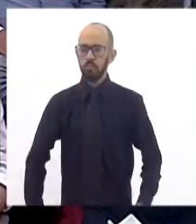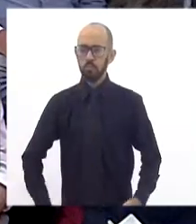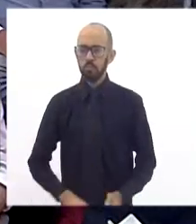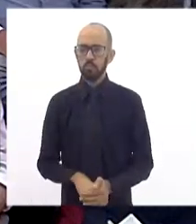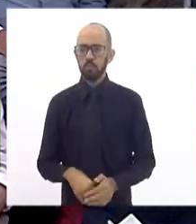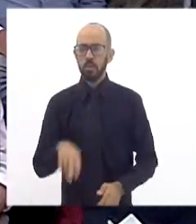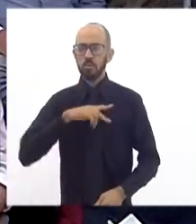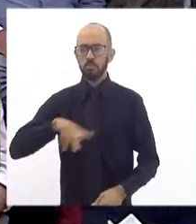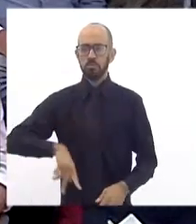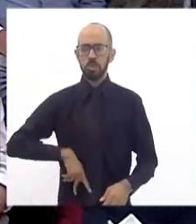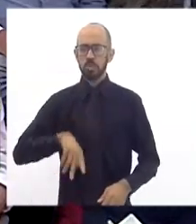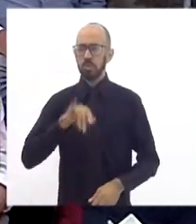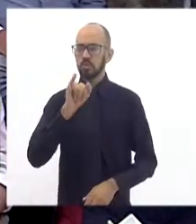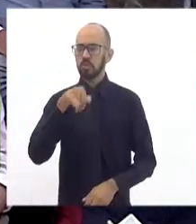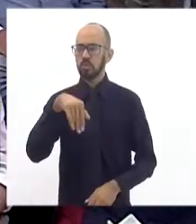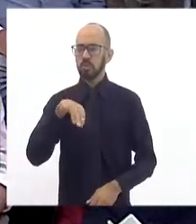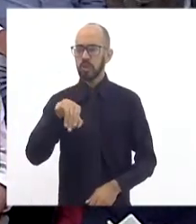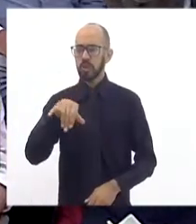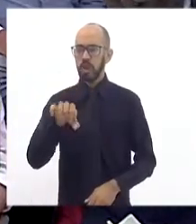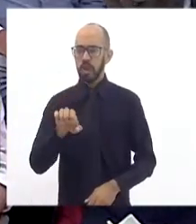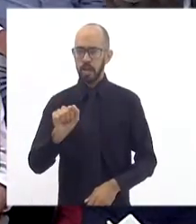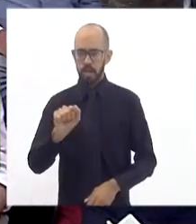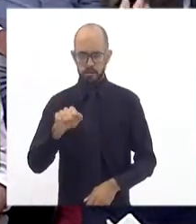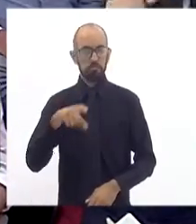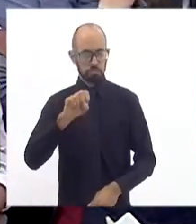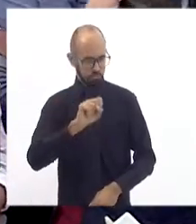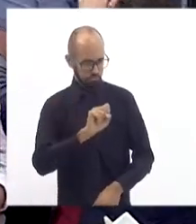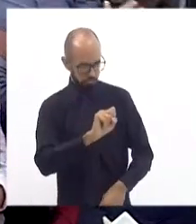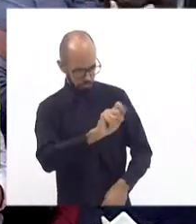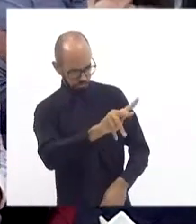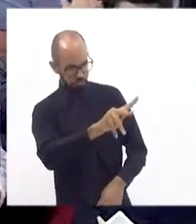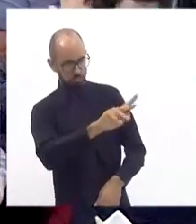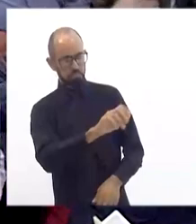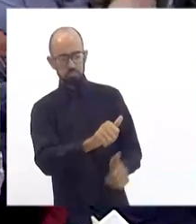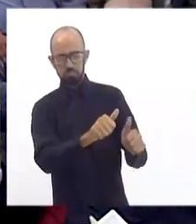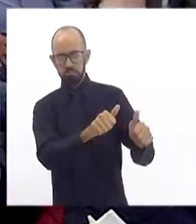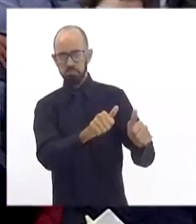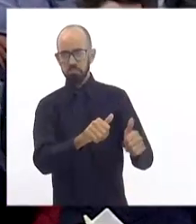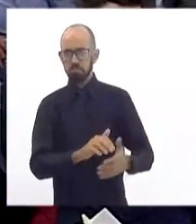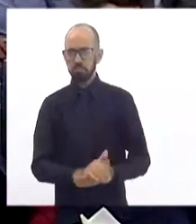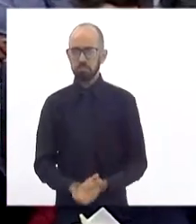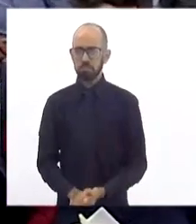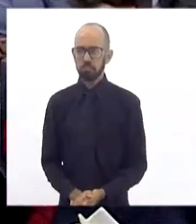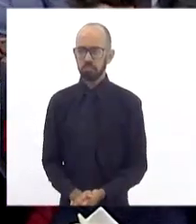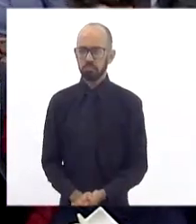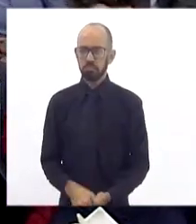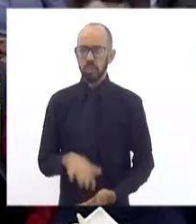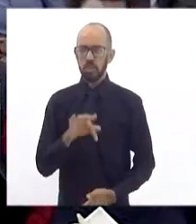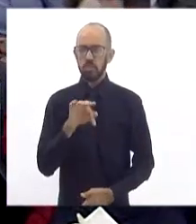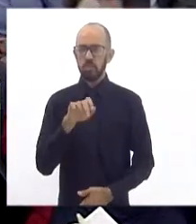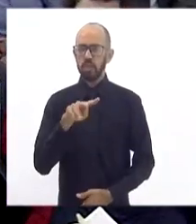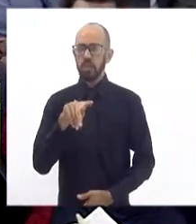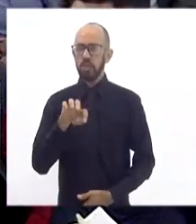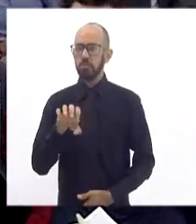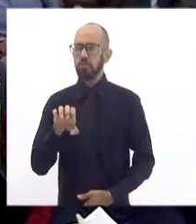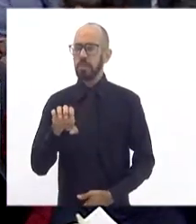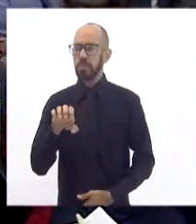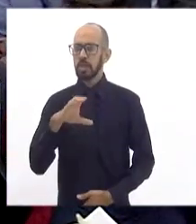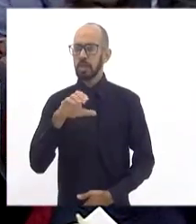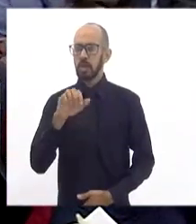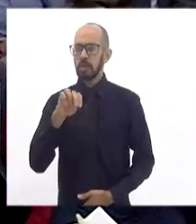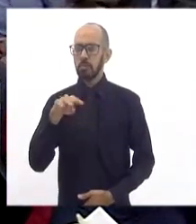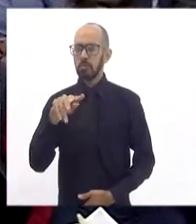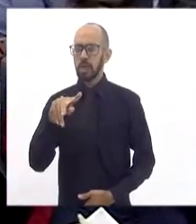a presidente do Inea está presente sim Esse é o Doutor Felipe Capelo